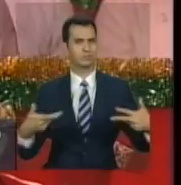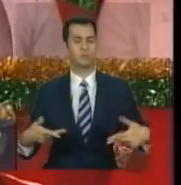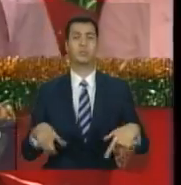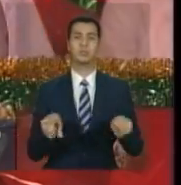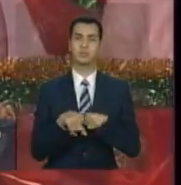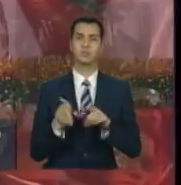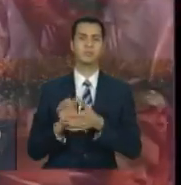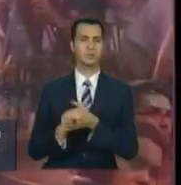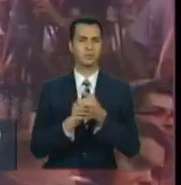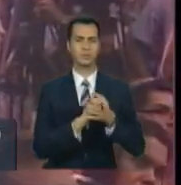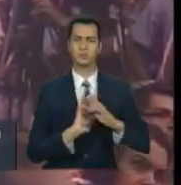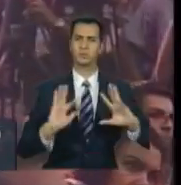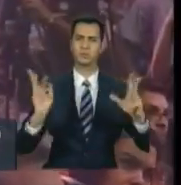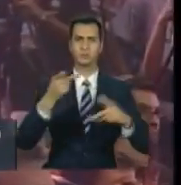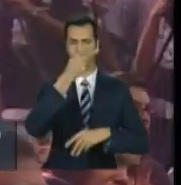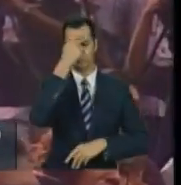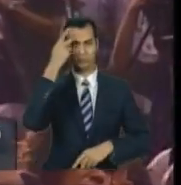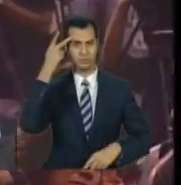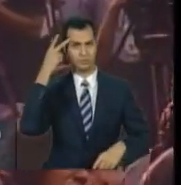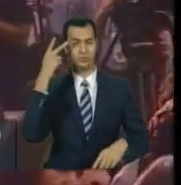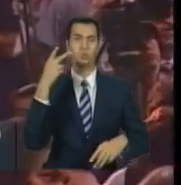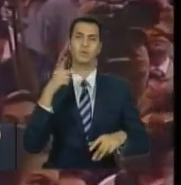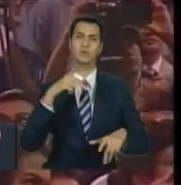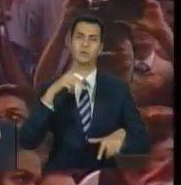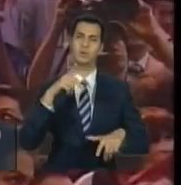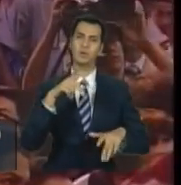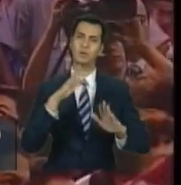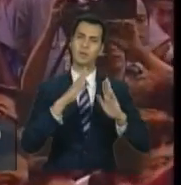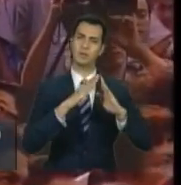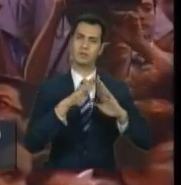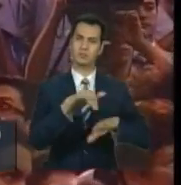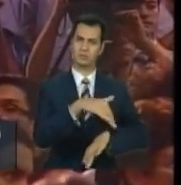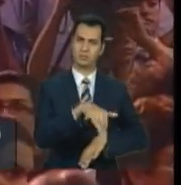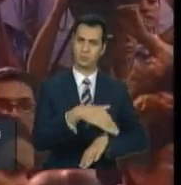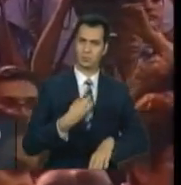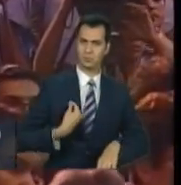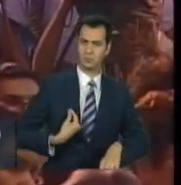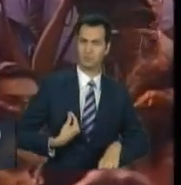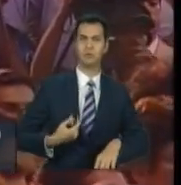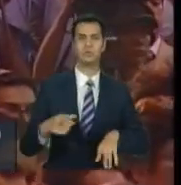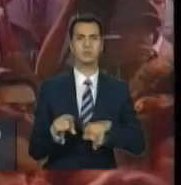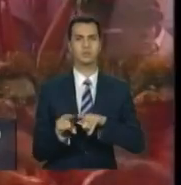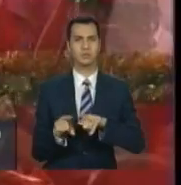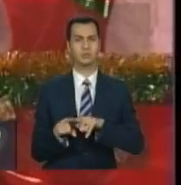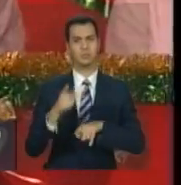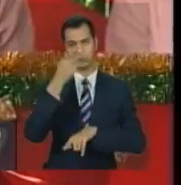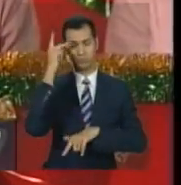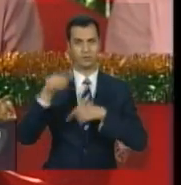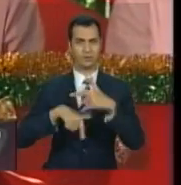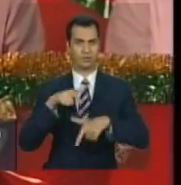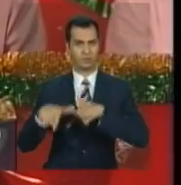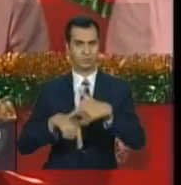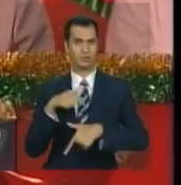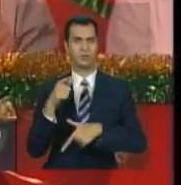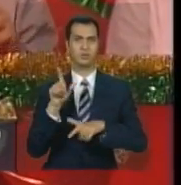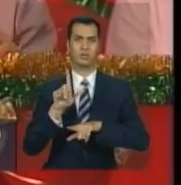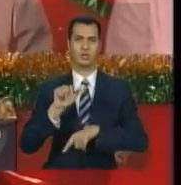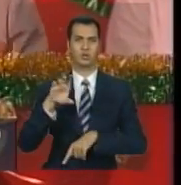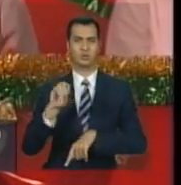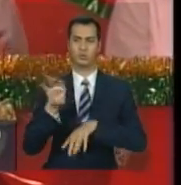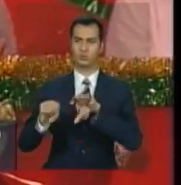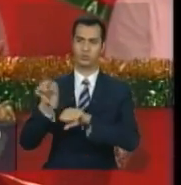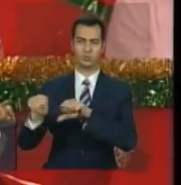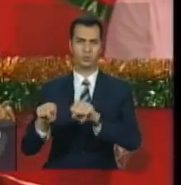moradores de ruas que estão aqui nessa cerimônia. E quero dizer para vocês, do fundo do meu coração,